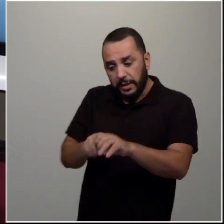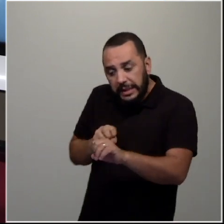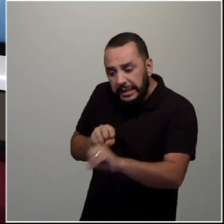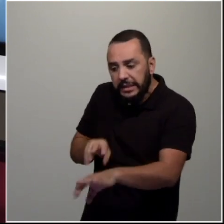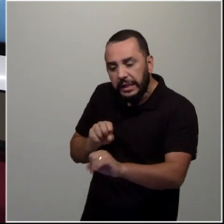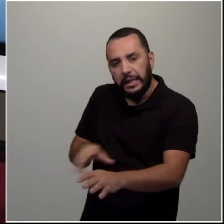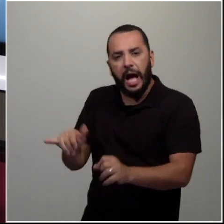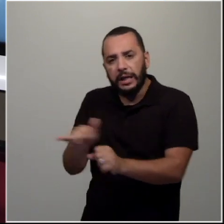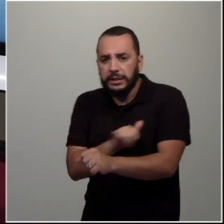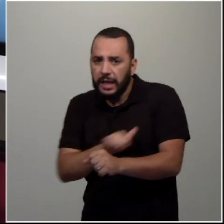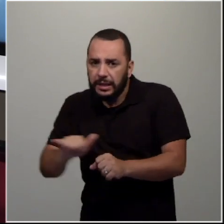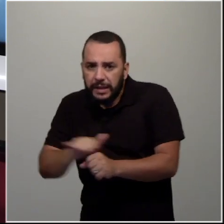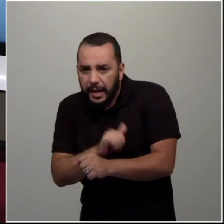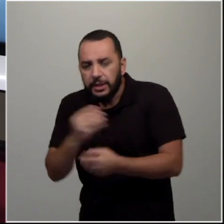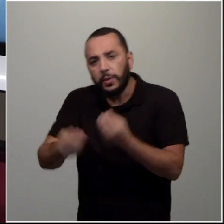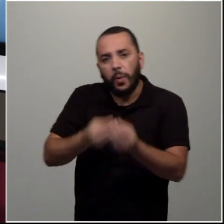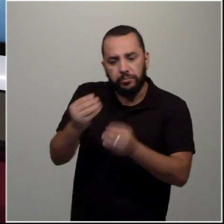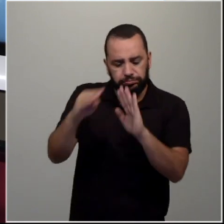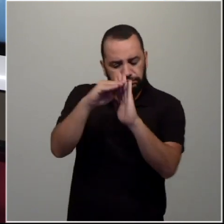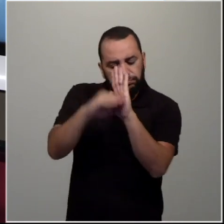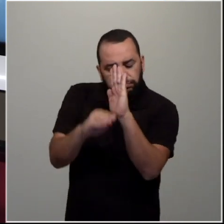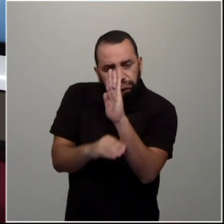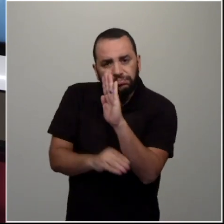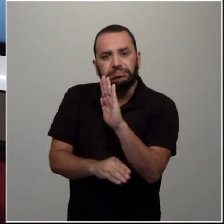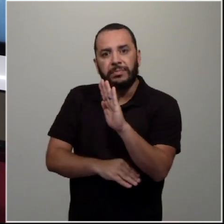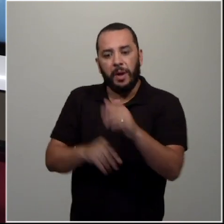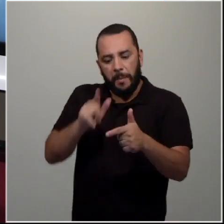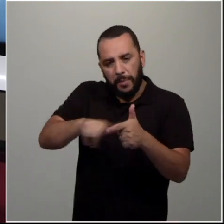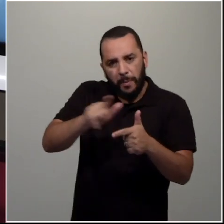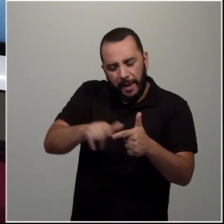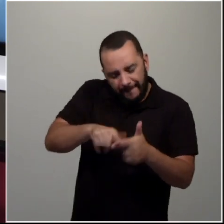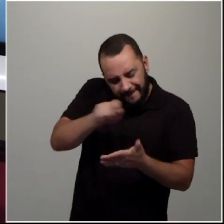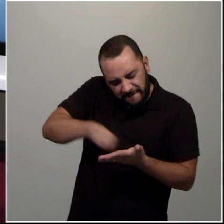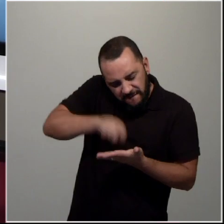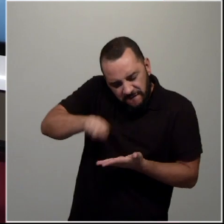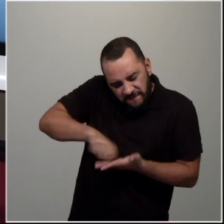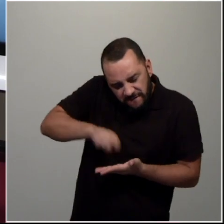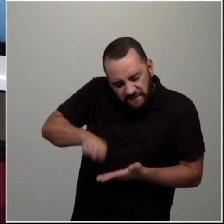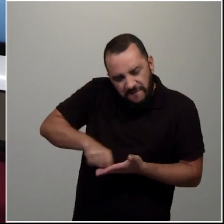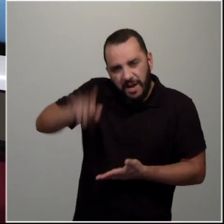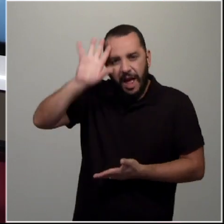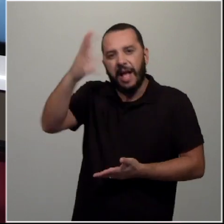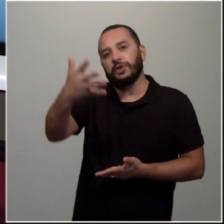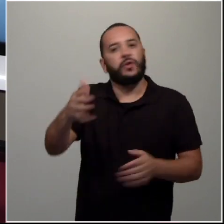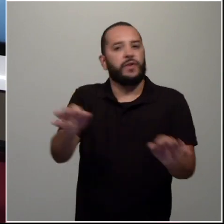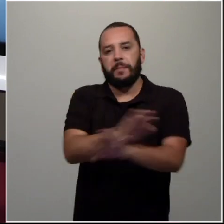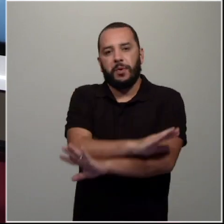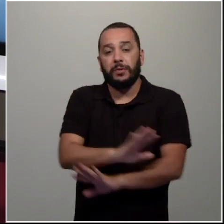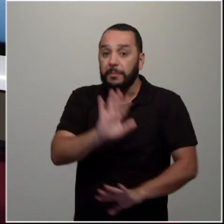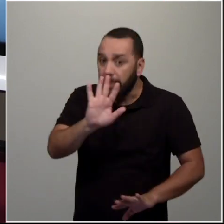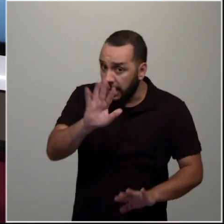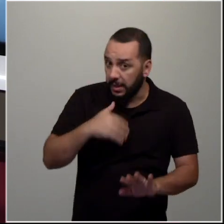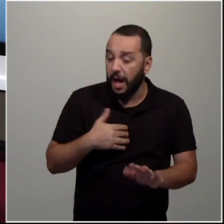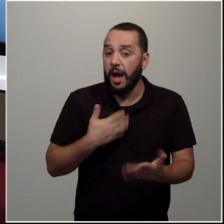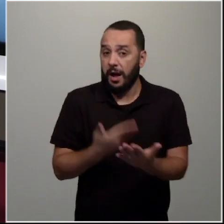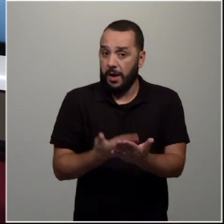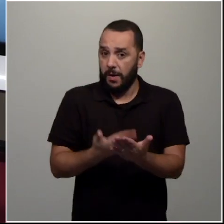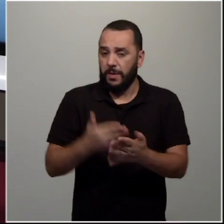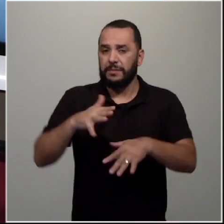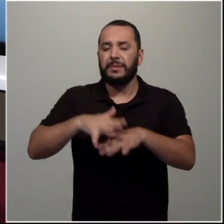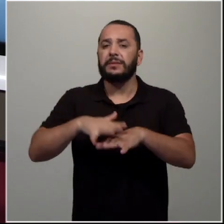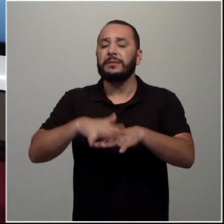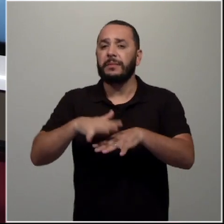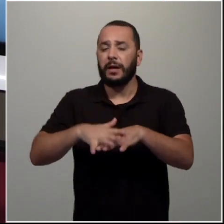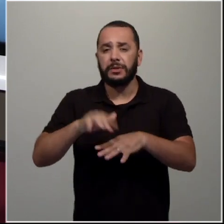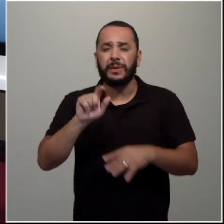estratégias e procedimentos para resolver os problemas mas veja são é a aula de matemática é